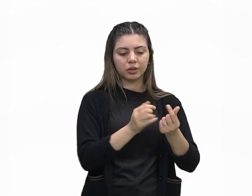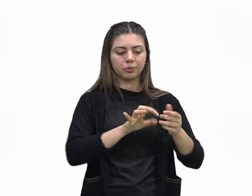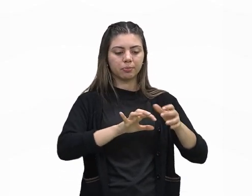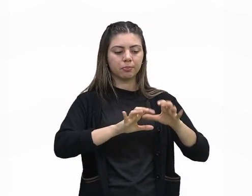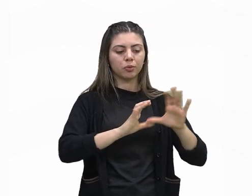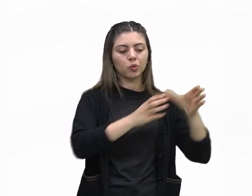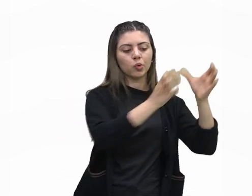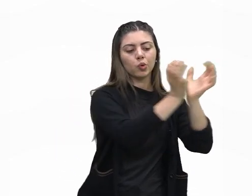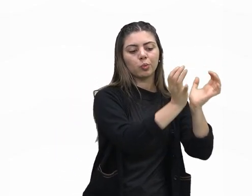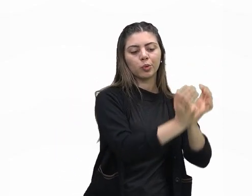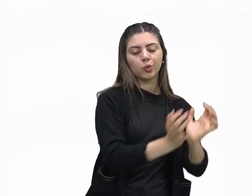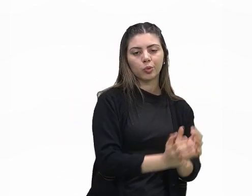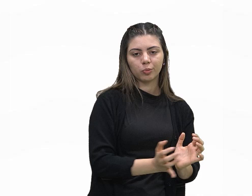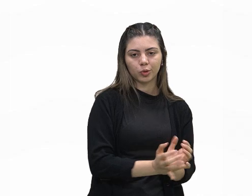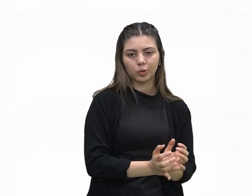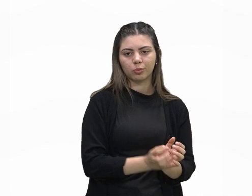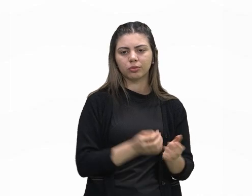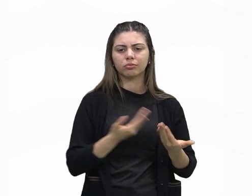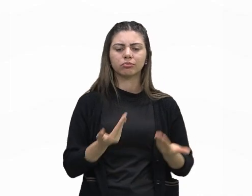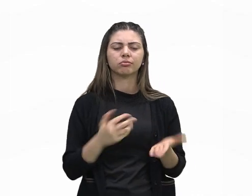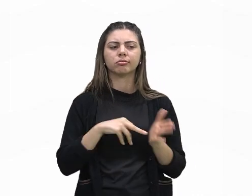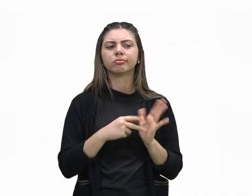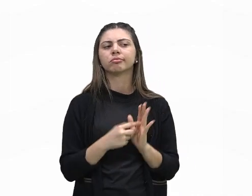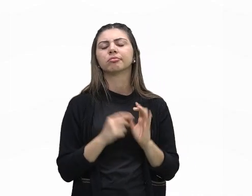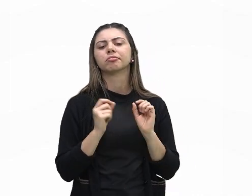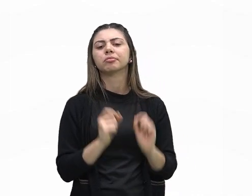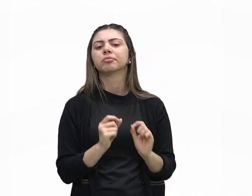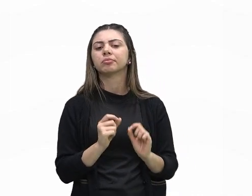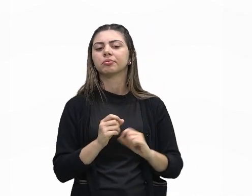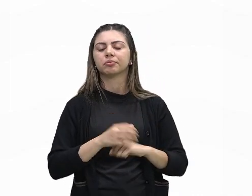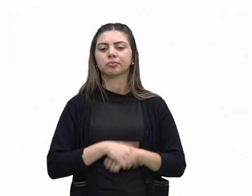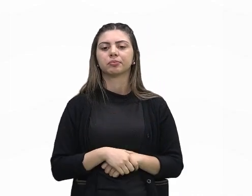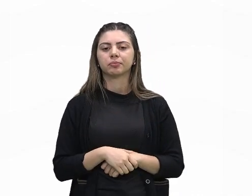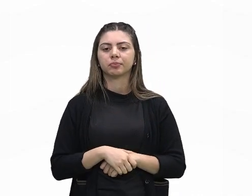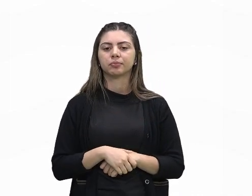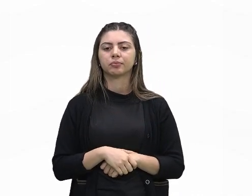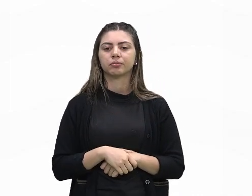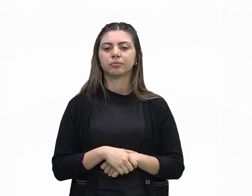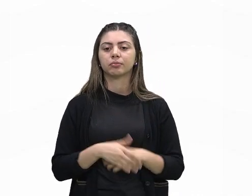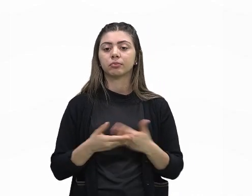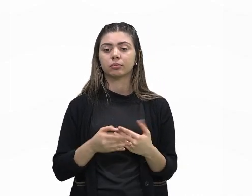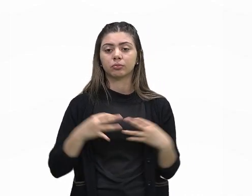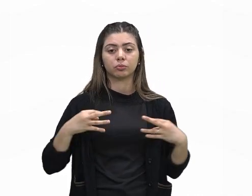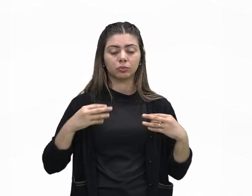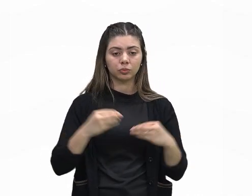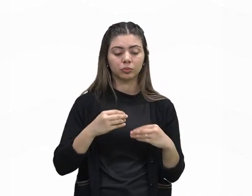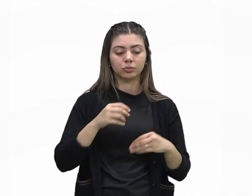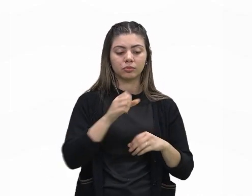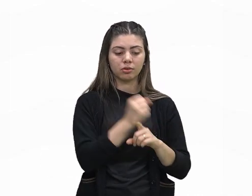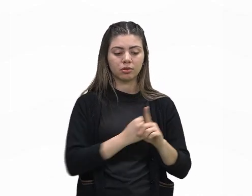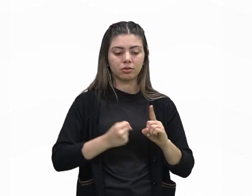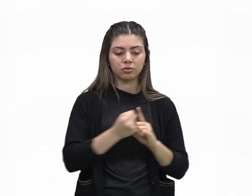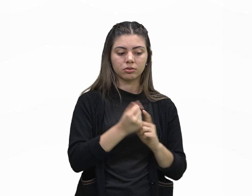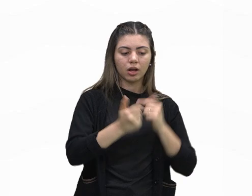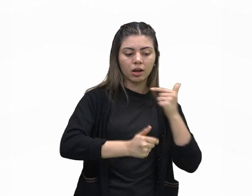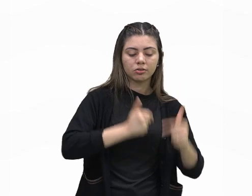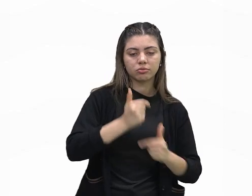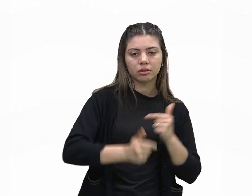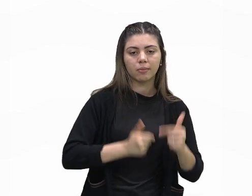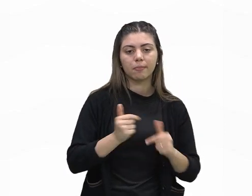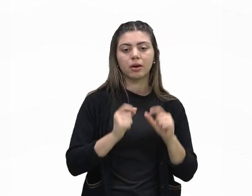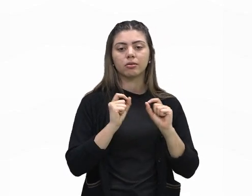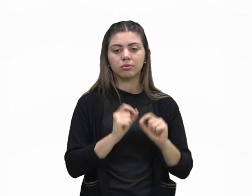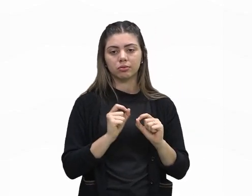o que significa distribuir renda? Que tudo que é produzido pela sociedade,